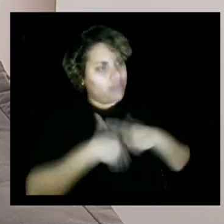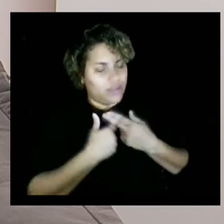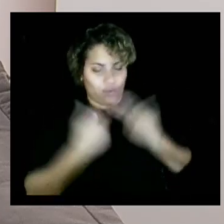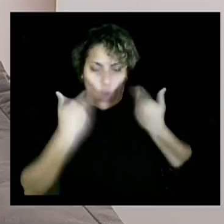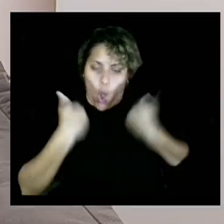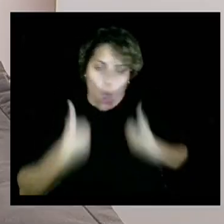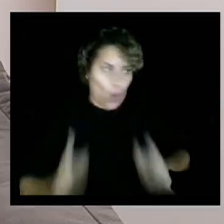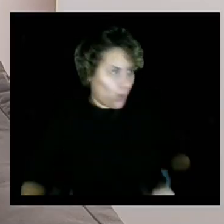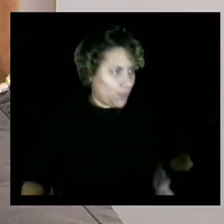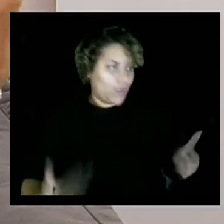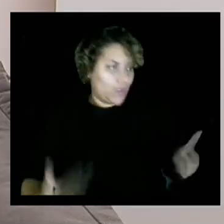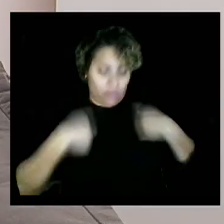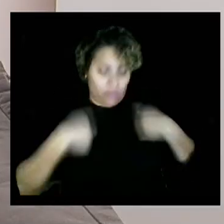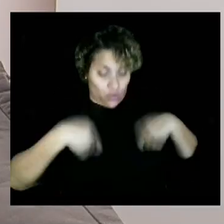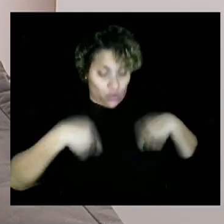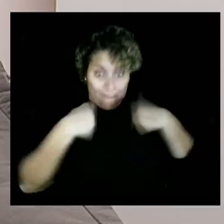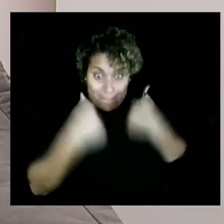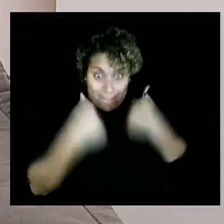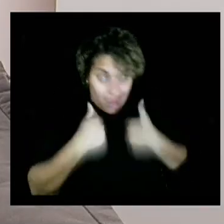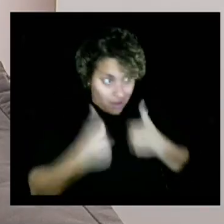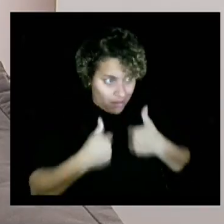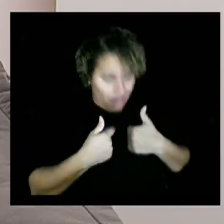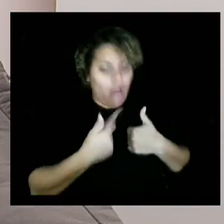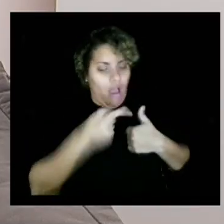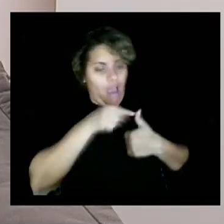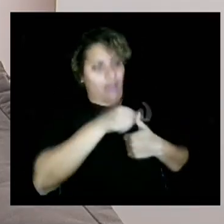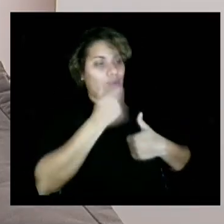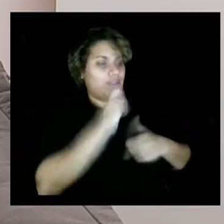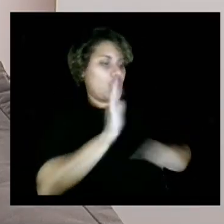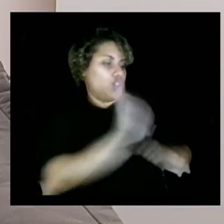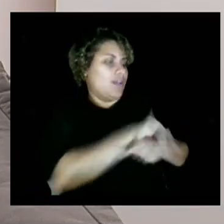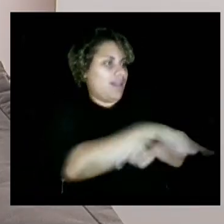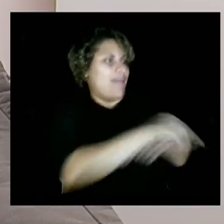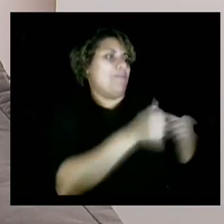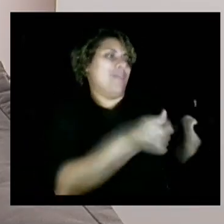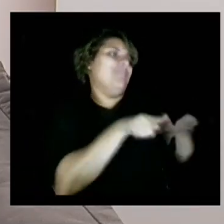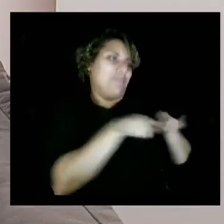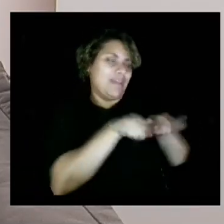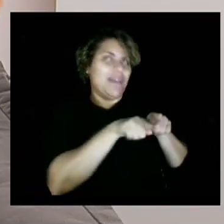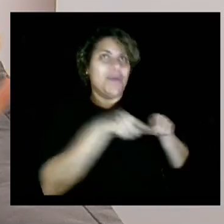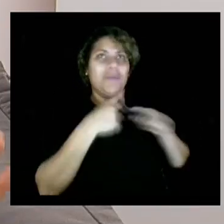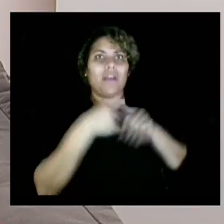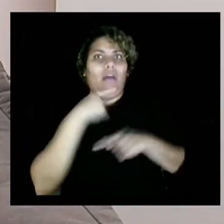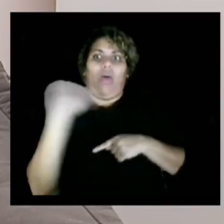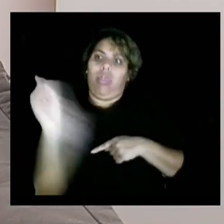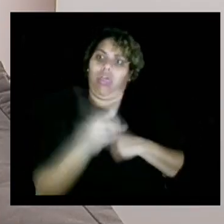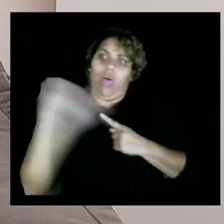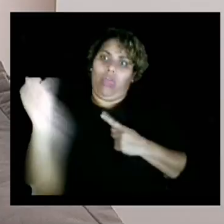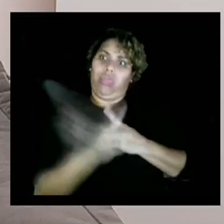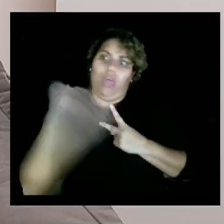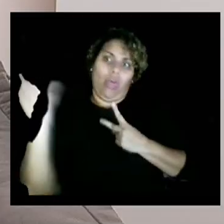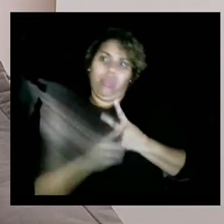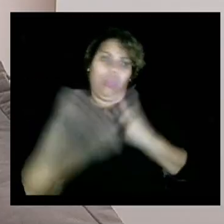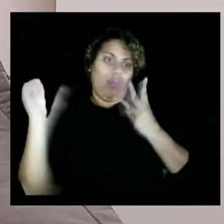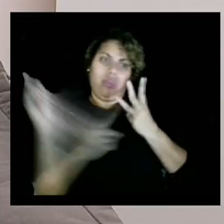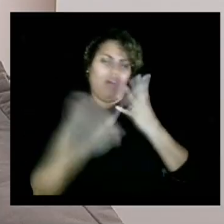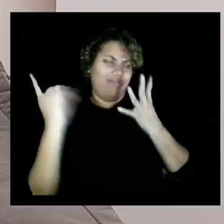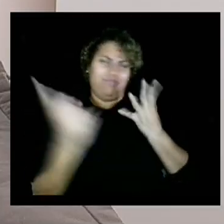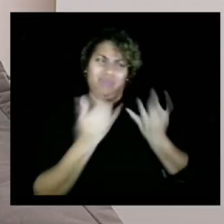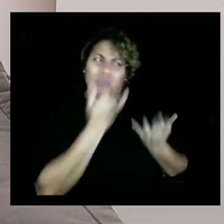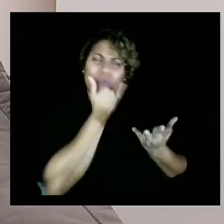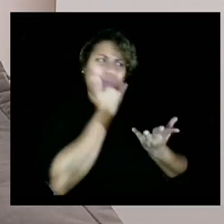mim, fazer bem para a pessoa, então não é aquela coisa, linha de produção, que é um atrás do outro, que isso nem é humano, né, dizer. Sim.